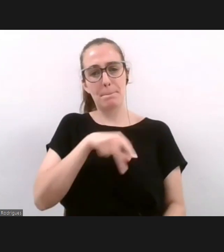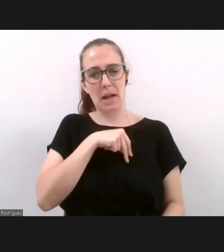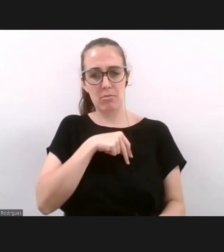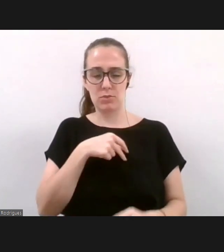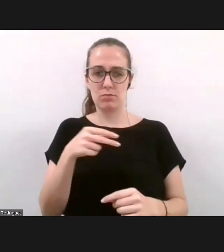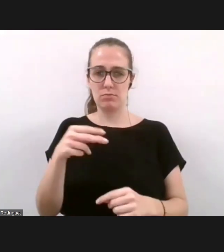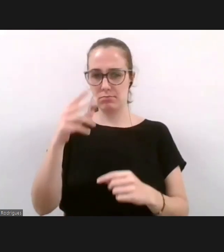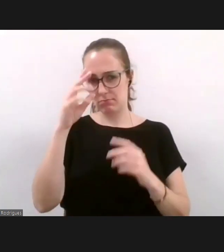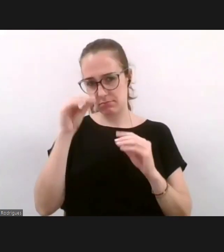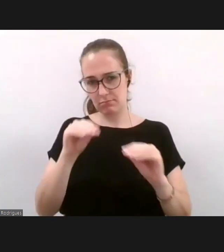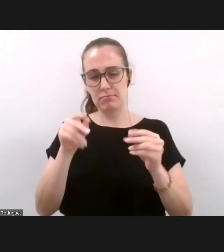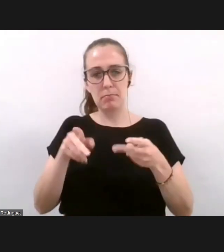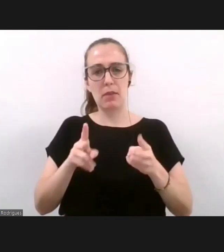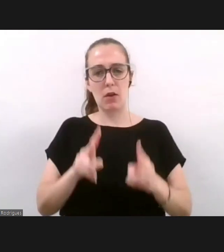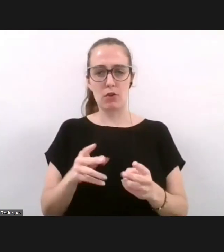Universidade de Coimbra.